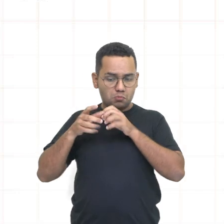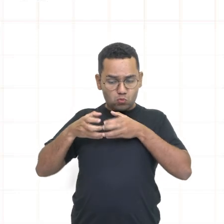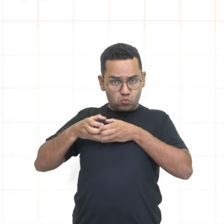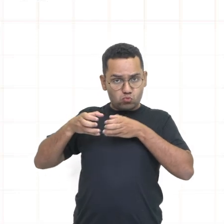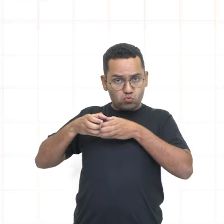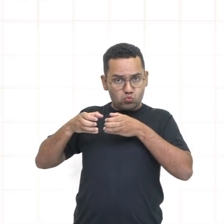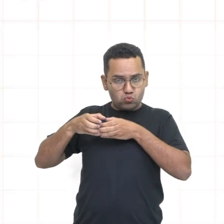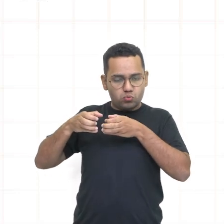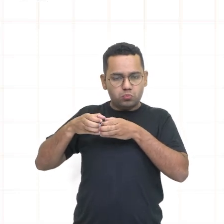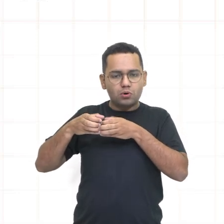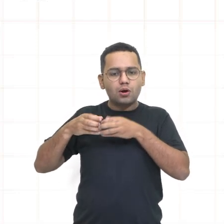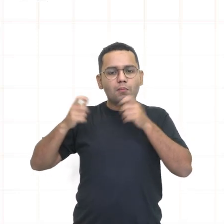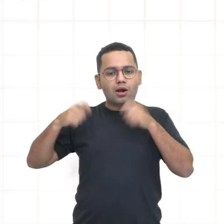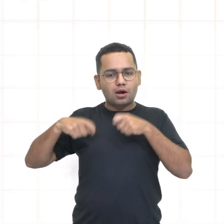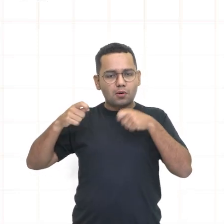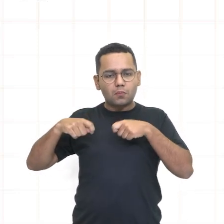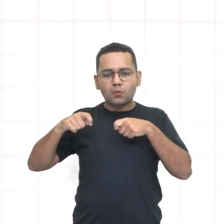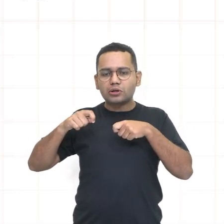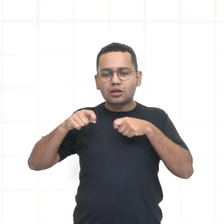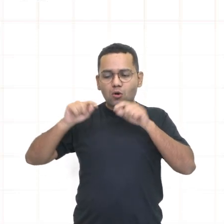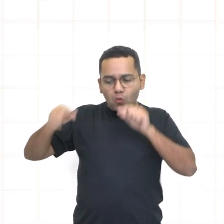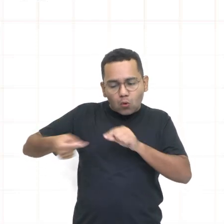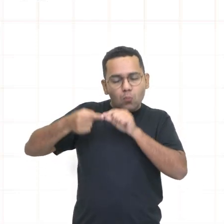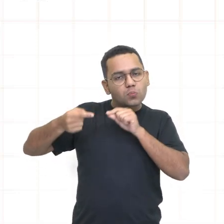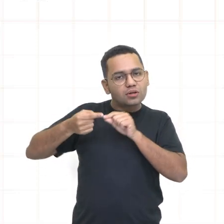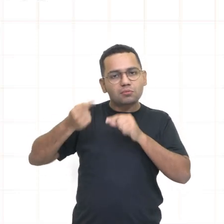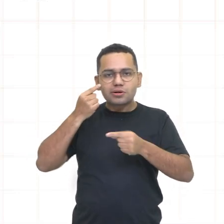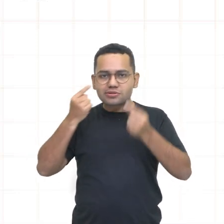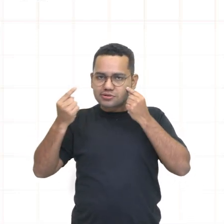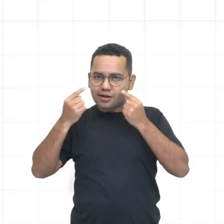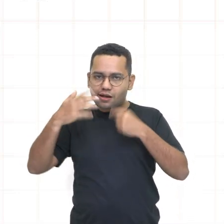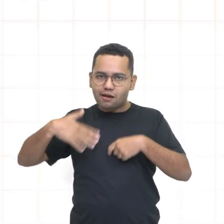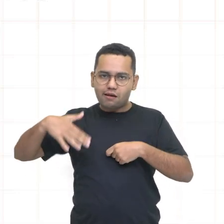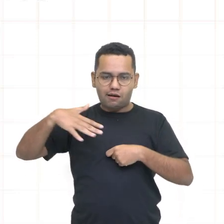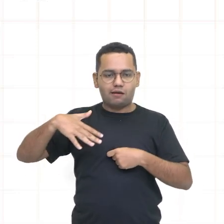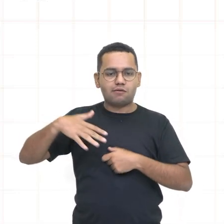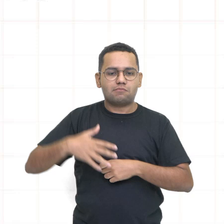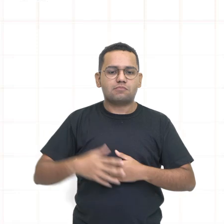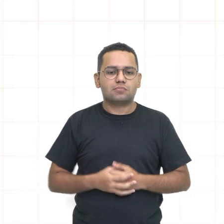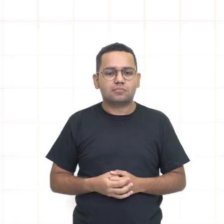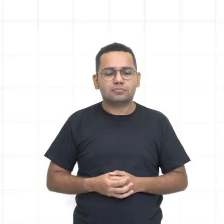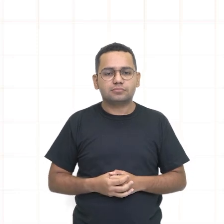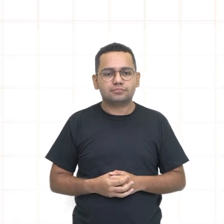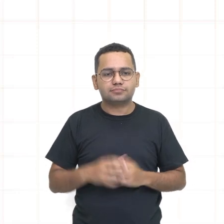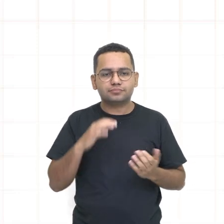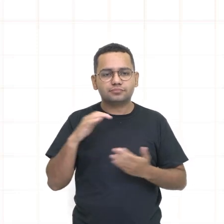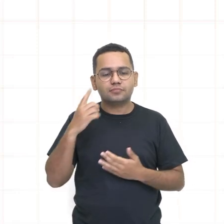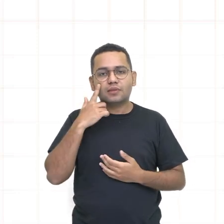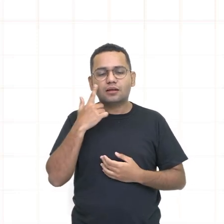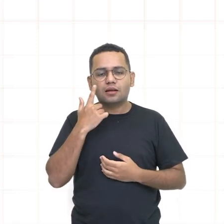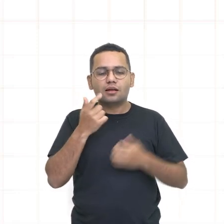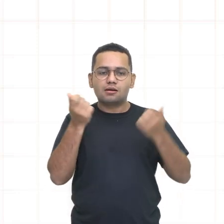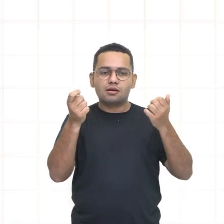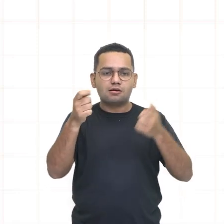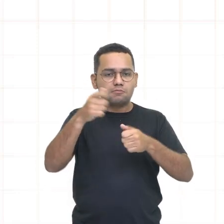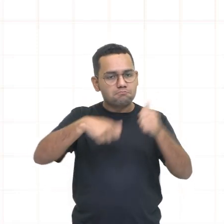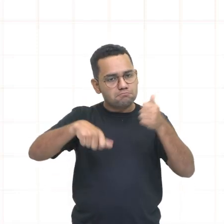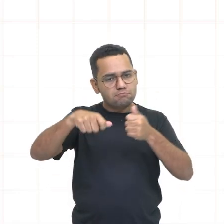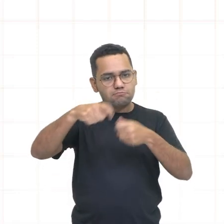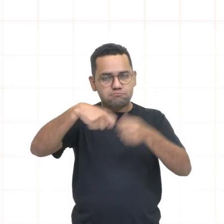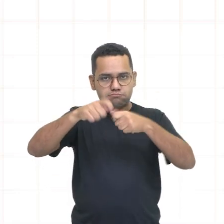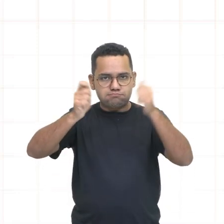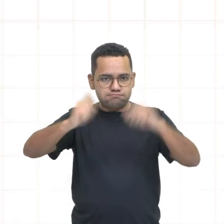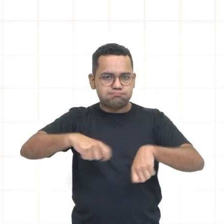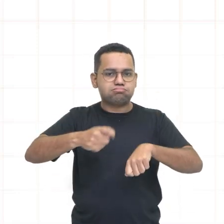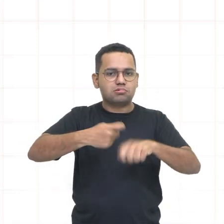maioria governamental no Senado. Além disso, vamos observar a crise econômica decorrente